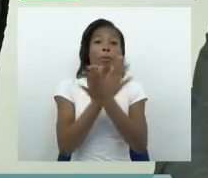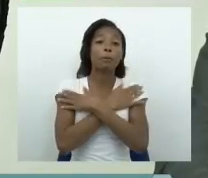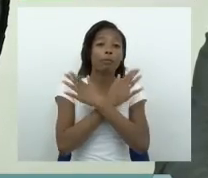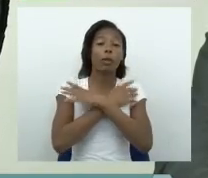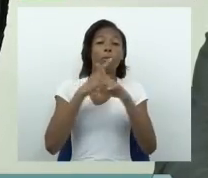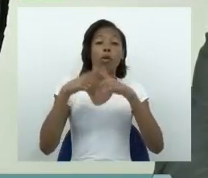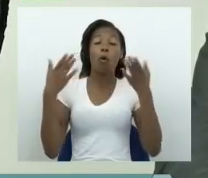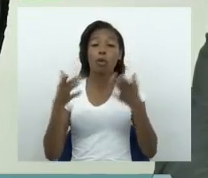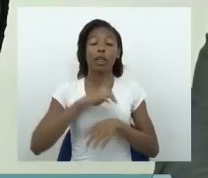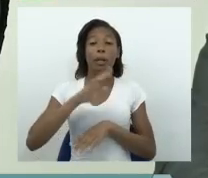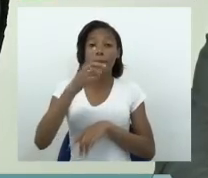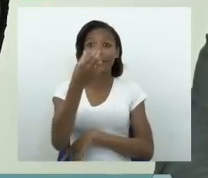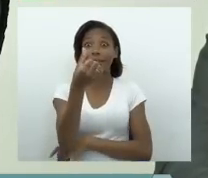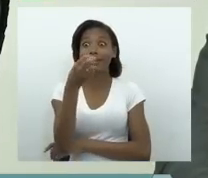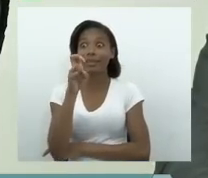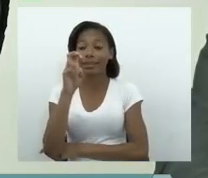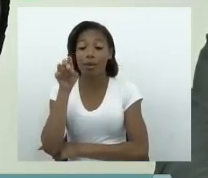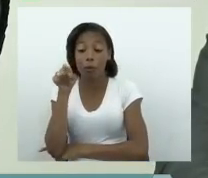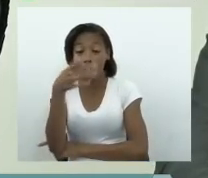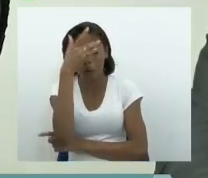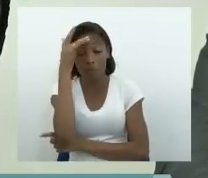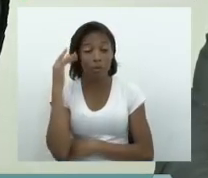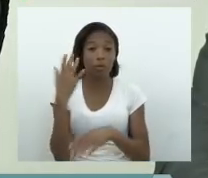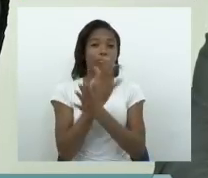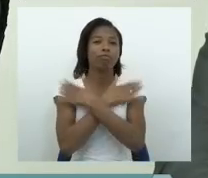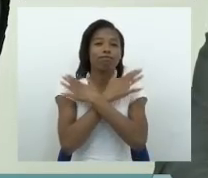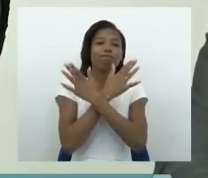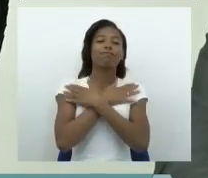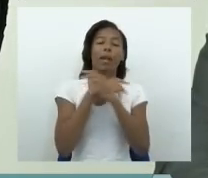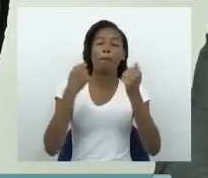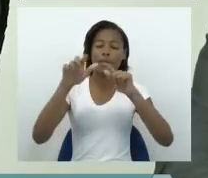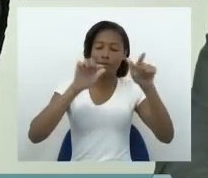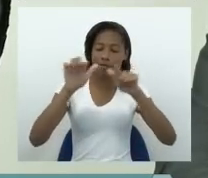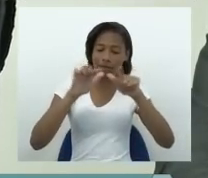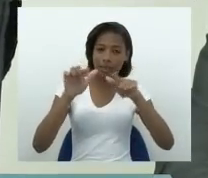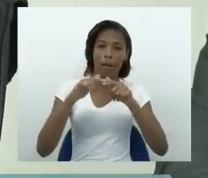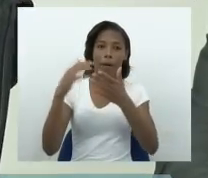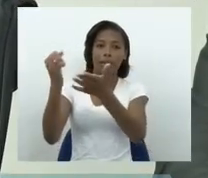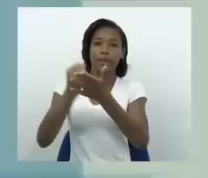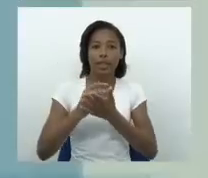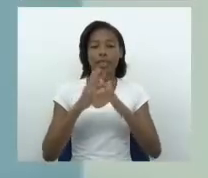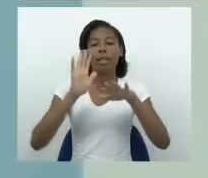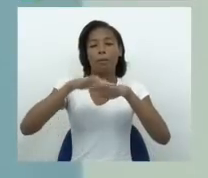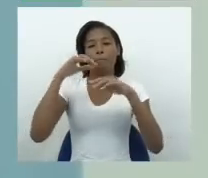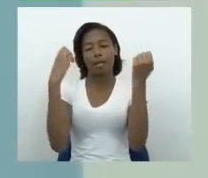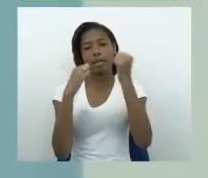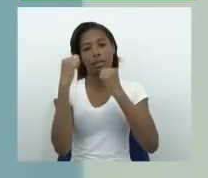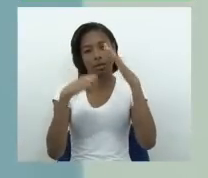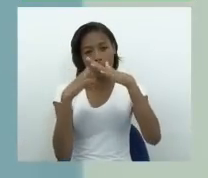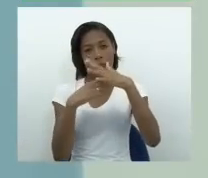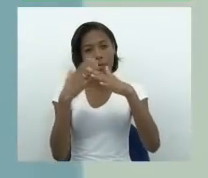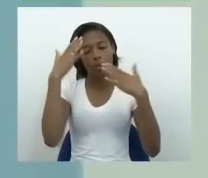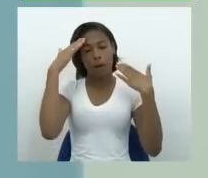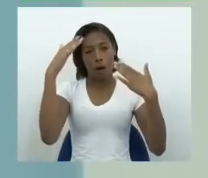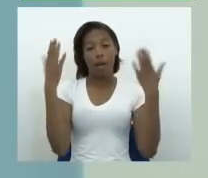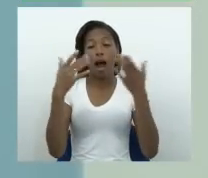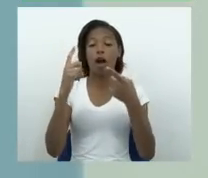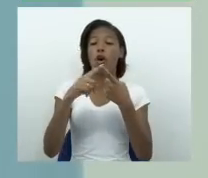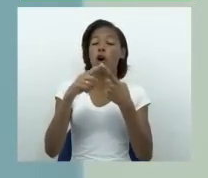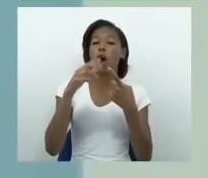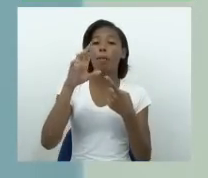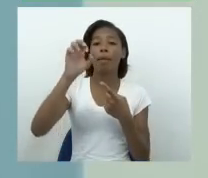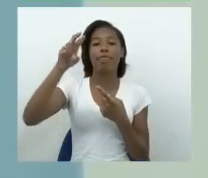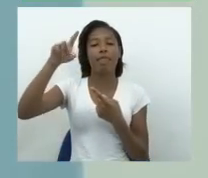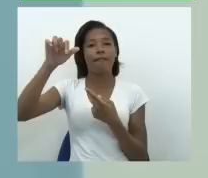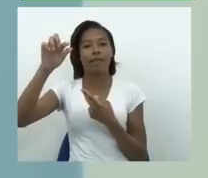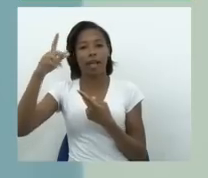65 mil desempregados em Guarulhos e precisamos trazer as indústrias de volta para Guarulhos. Ok, candidato, obrigado. O próximo a responder é Nef Tales,